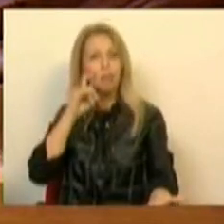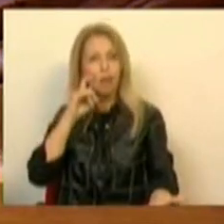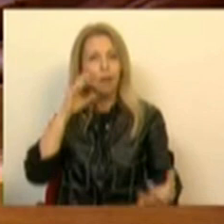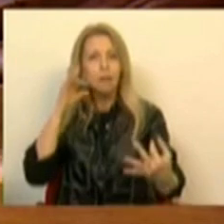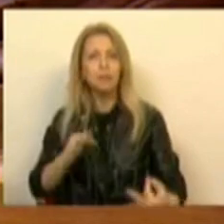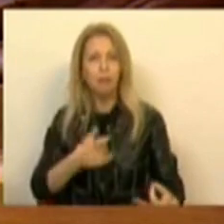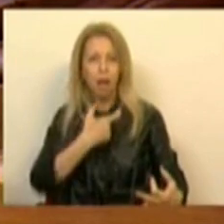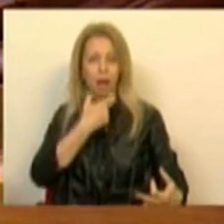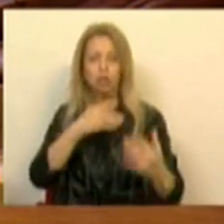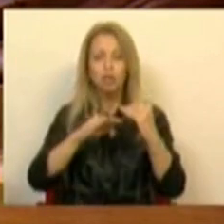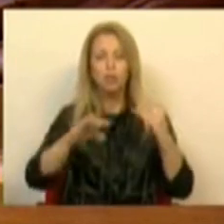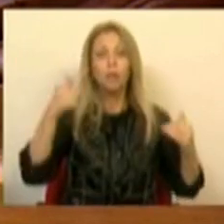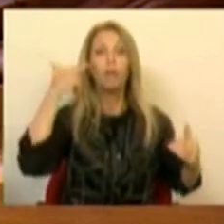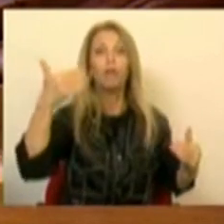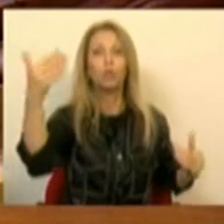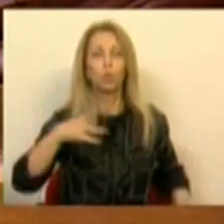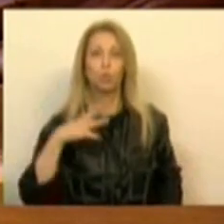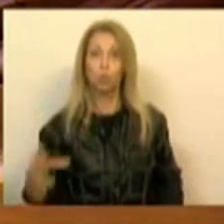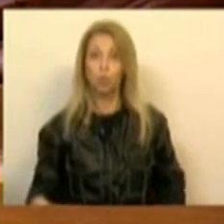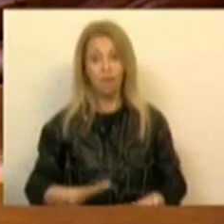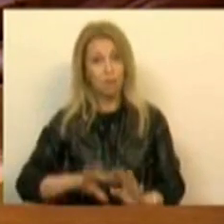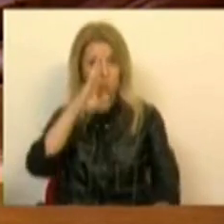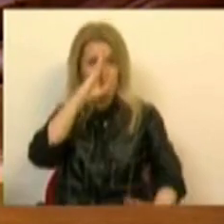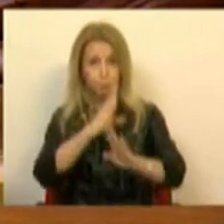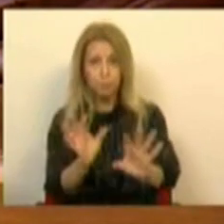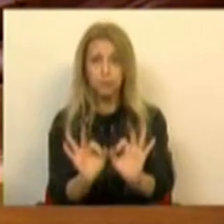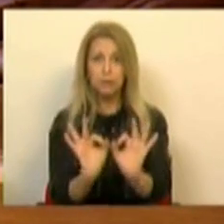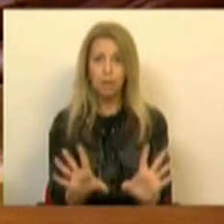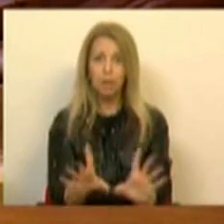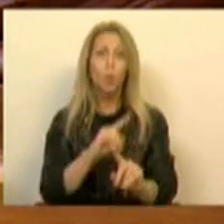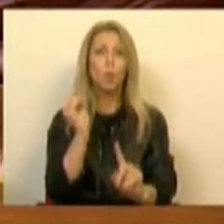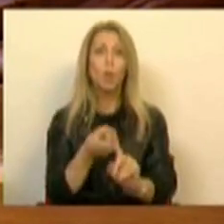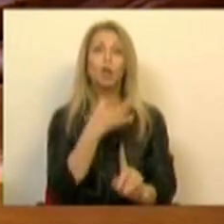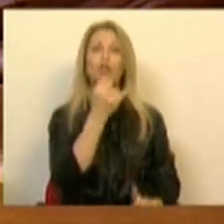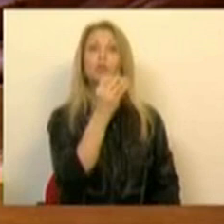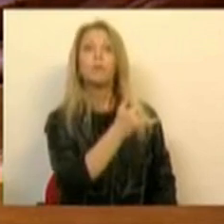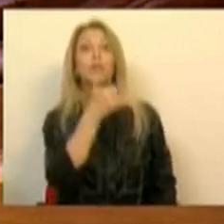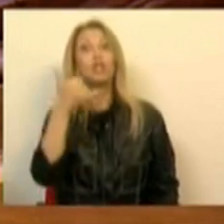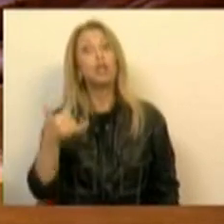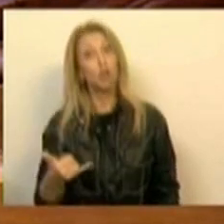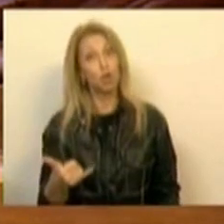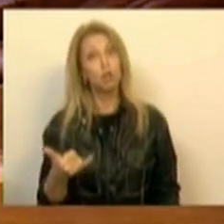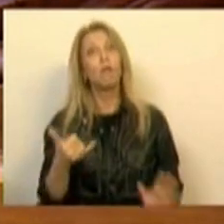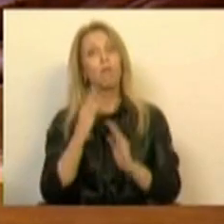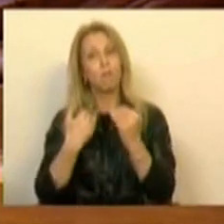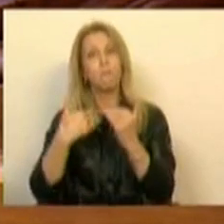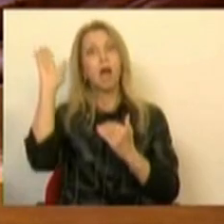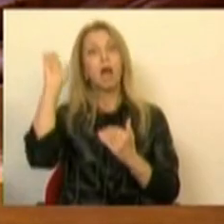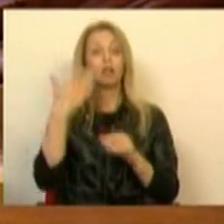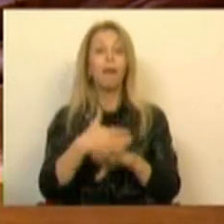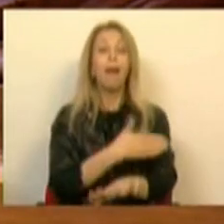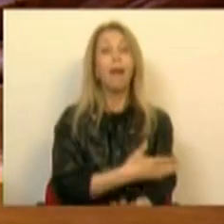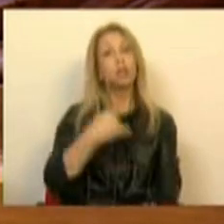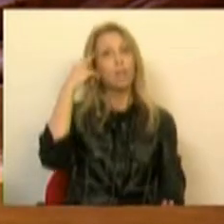Portugal. E fazemos isto com a mesma determinação com que em 2022 superámos a meta que estava fixada